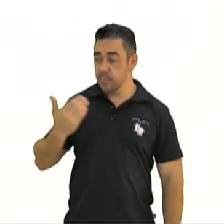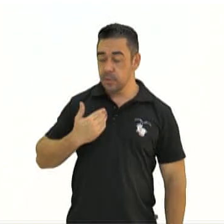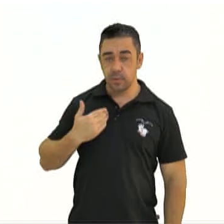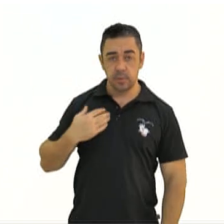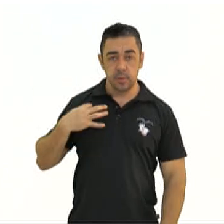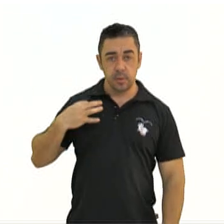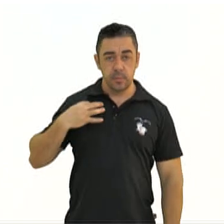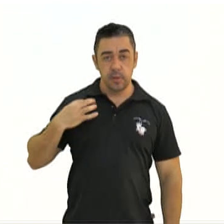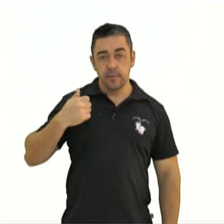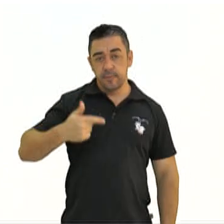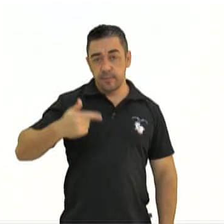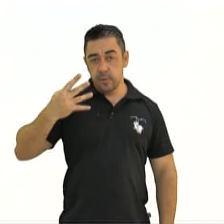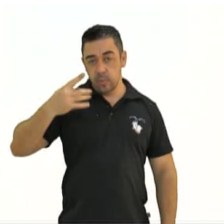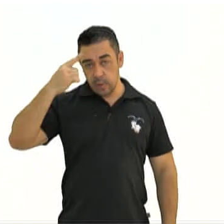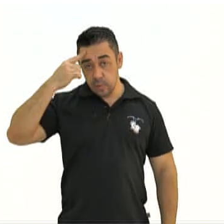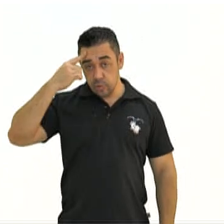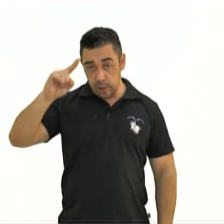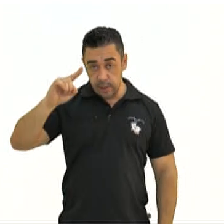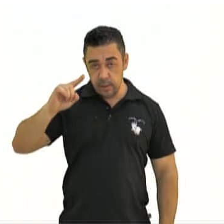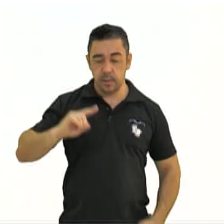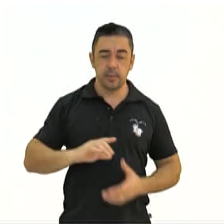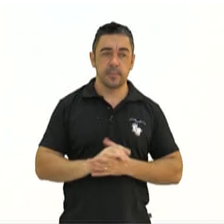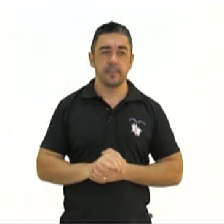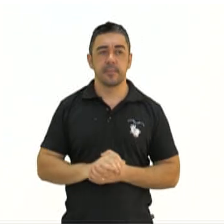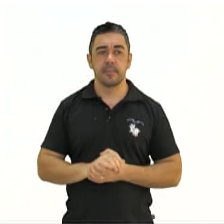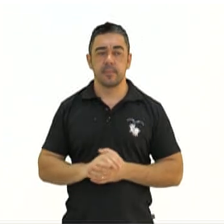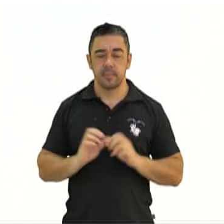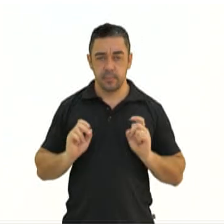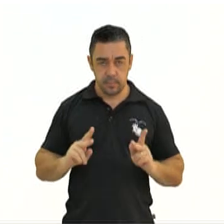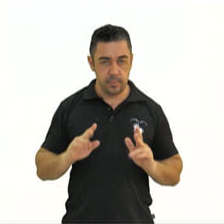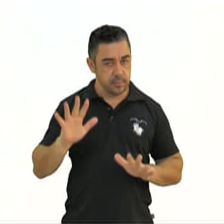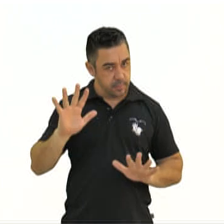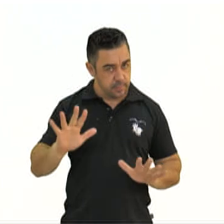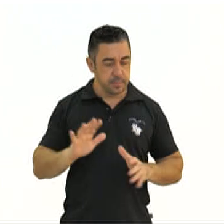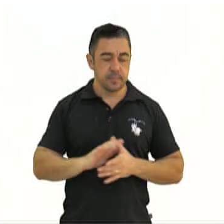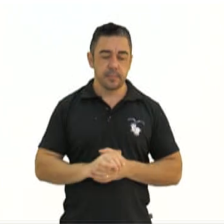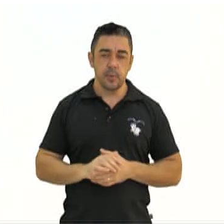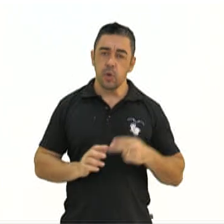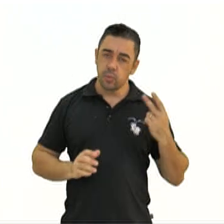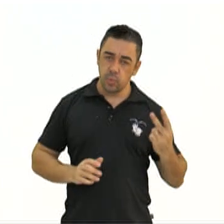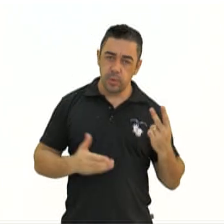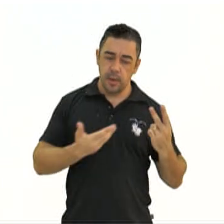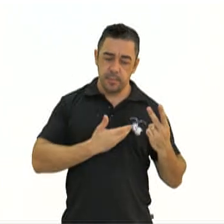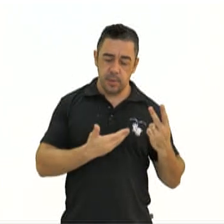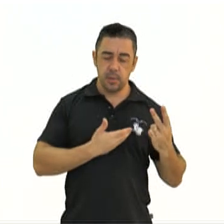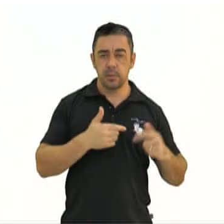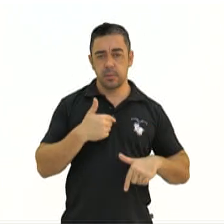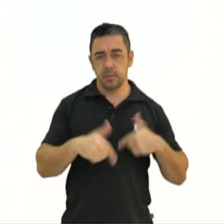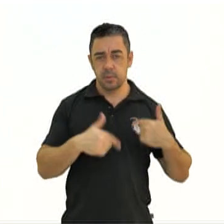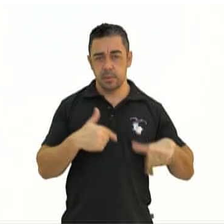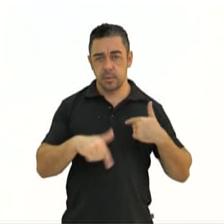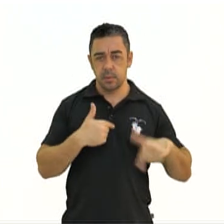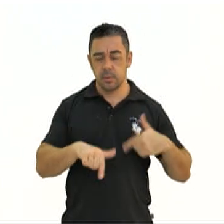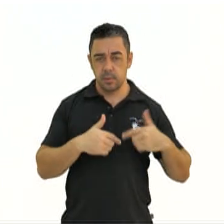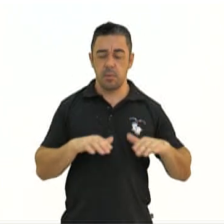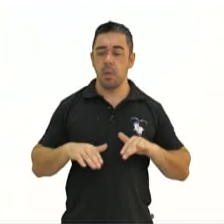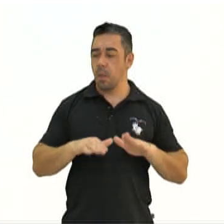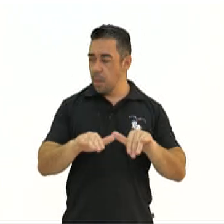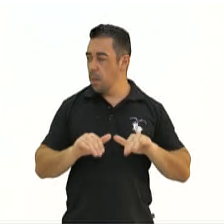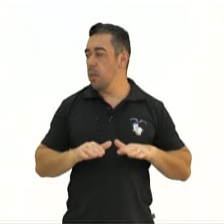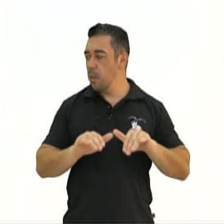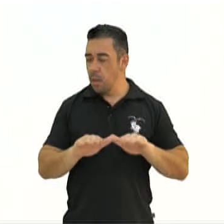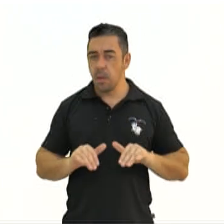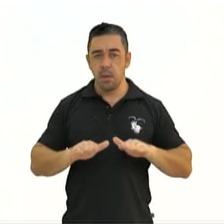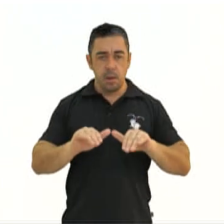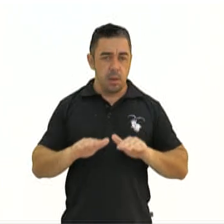em 24 dias, ok? Essa é a ideia. 2 amigas estão lá, beleza, fazem lá um